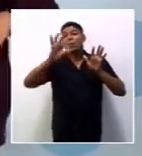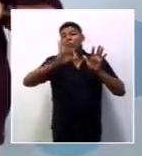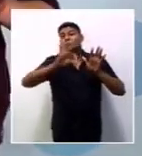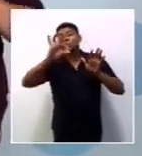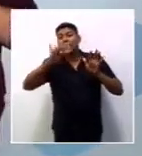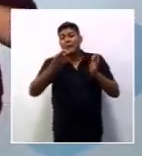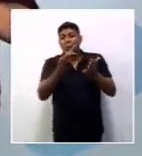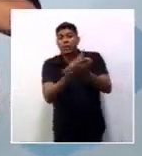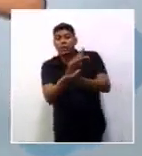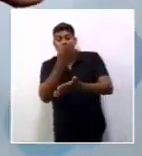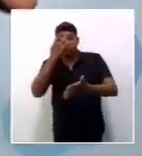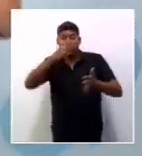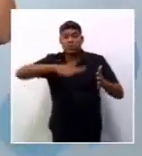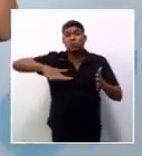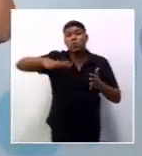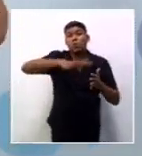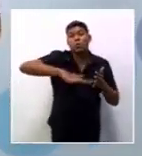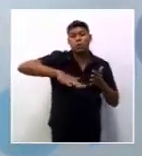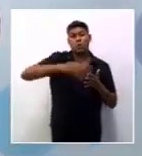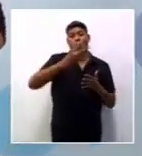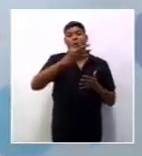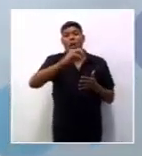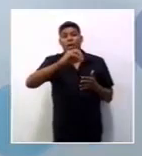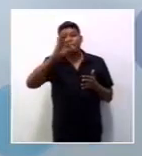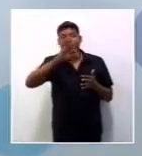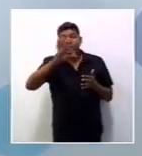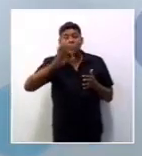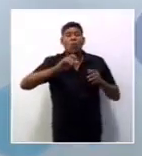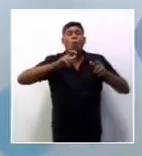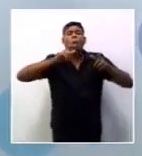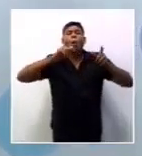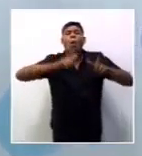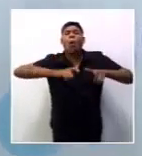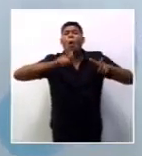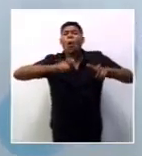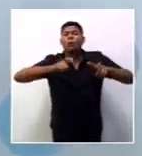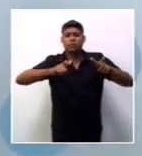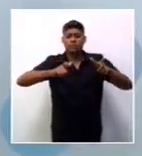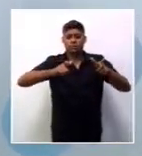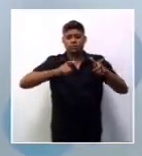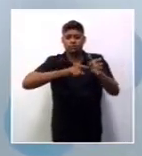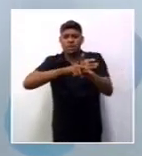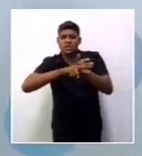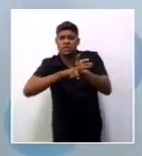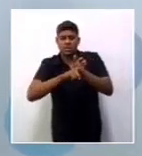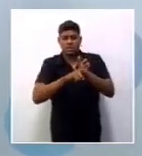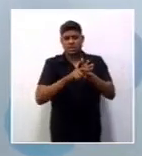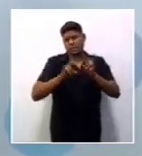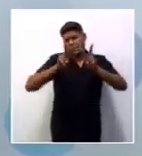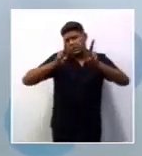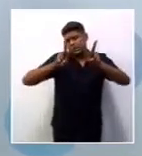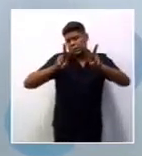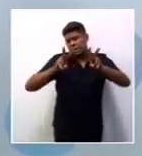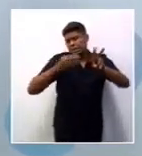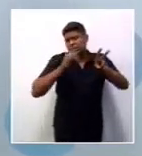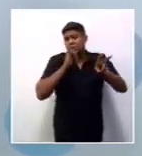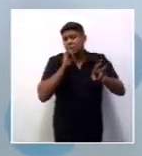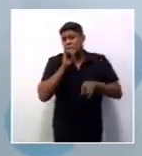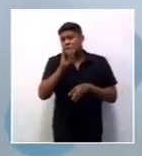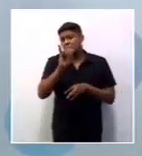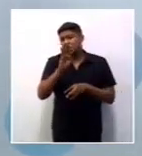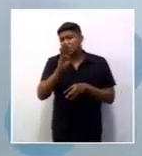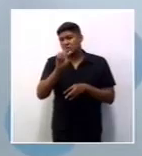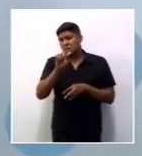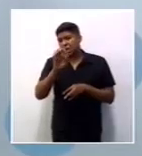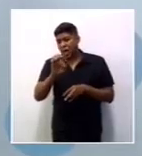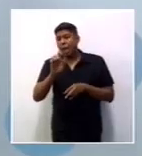isso, 40% da população aquilo, eles têm que tirar essa informação de algum lugar. Muitas vezes é do IBGE. Então, você pode ir diretamente